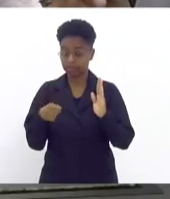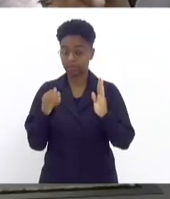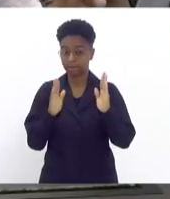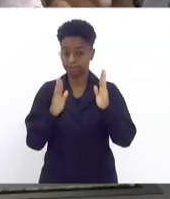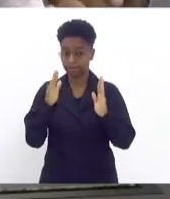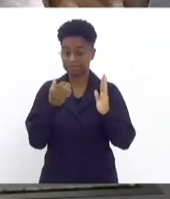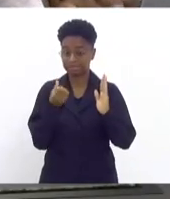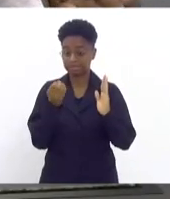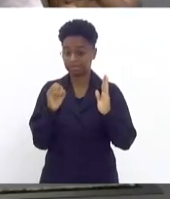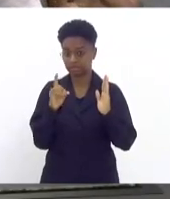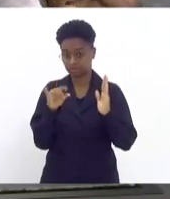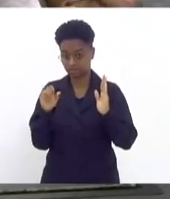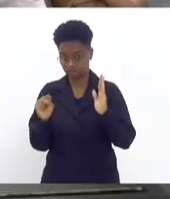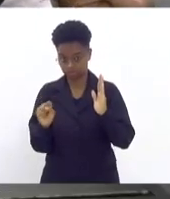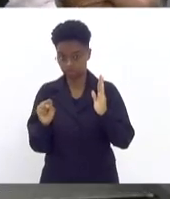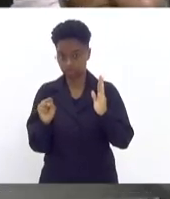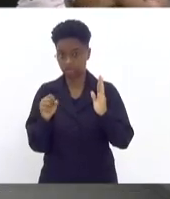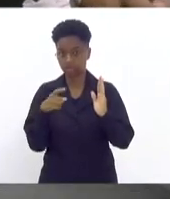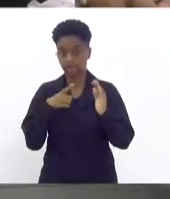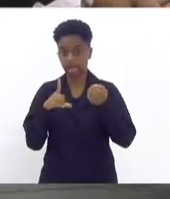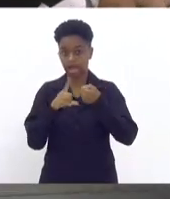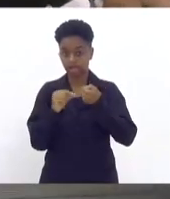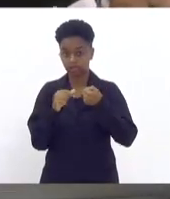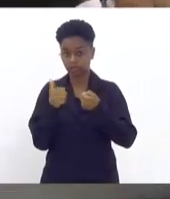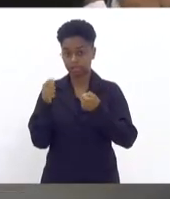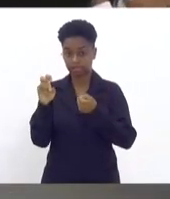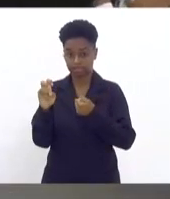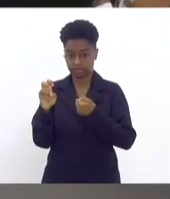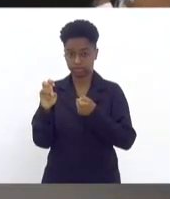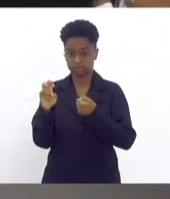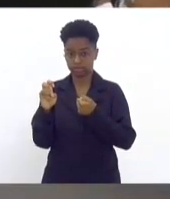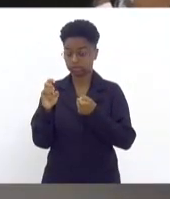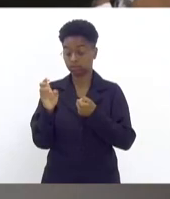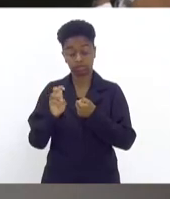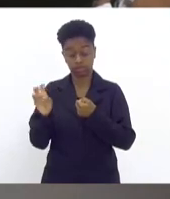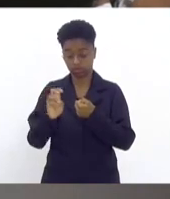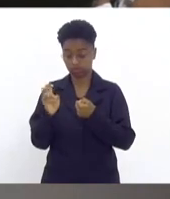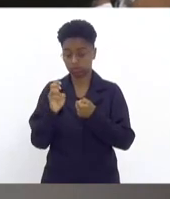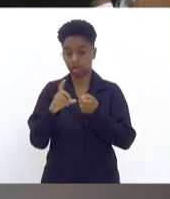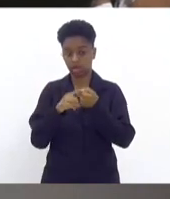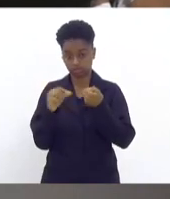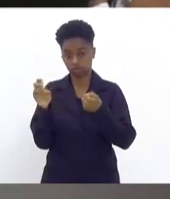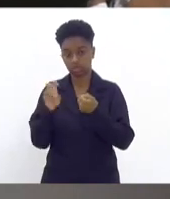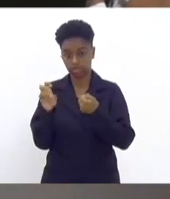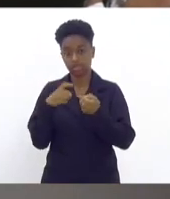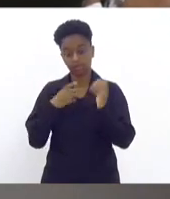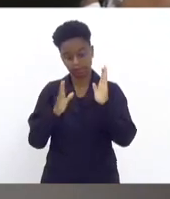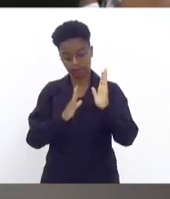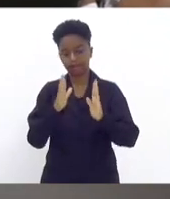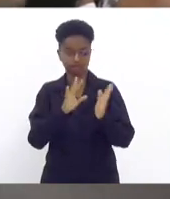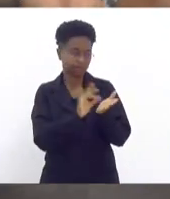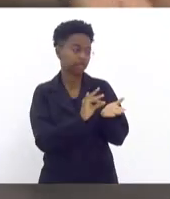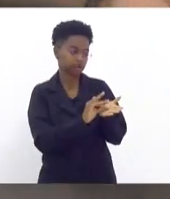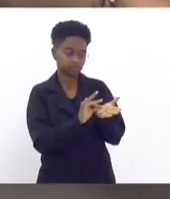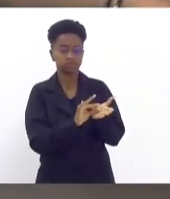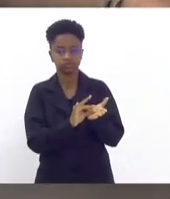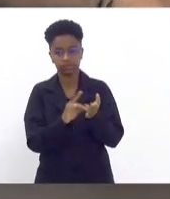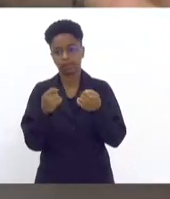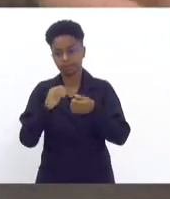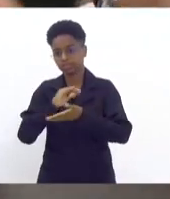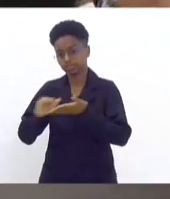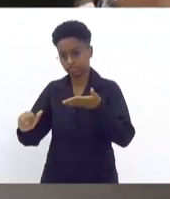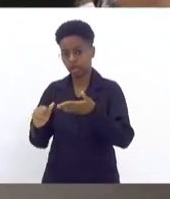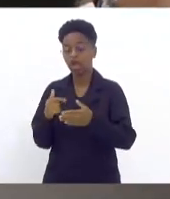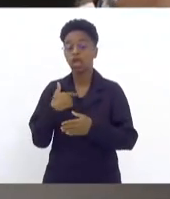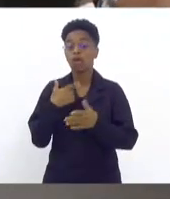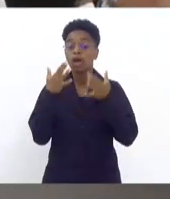60 dias, no artigo 5º. É do artigo 5º, isso, é o prazo, verdade. É, o prazo. Ele está me chamando a atenção aqui